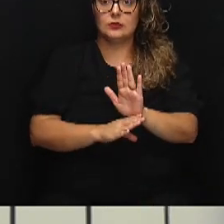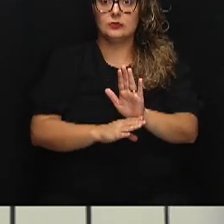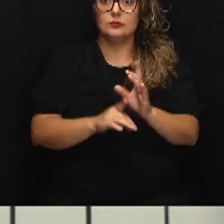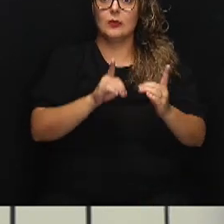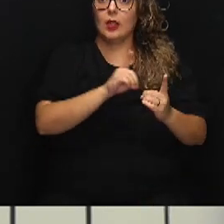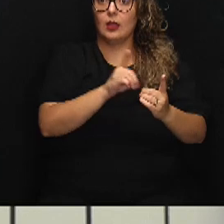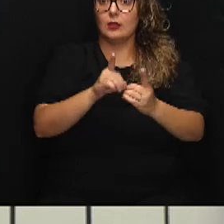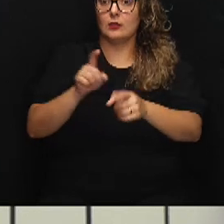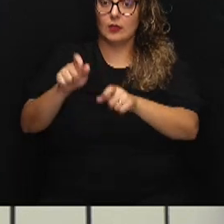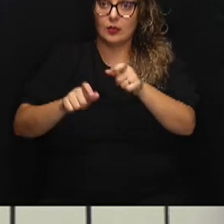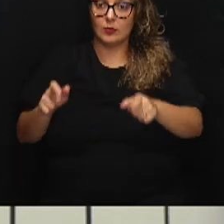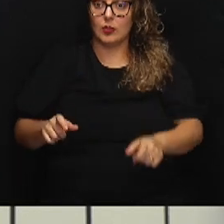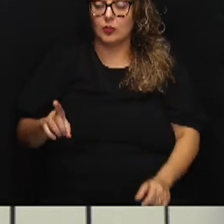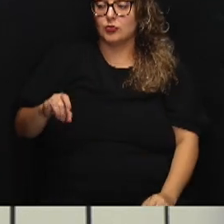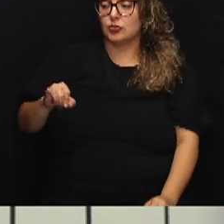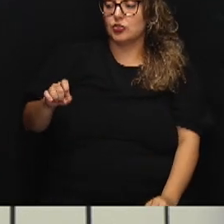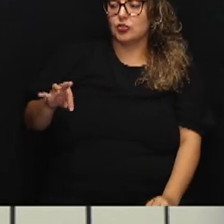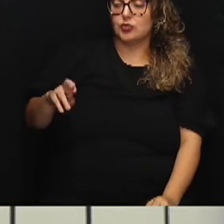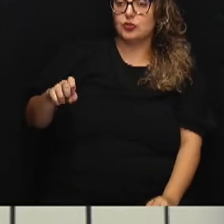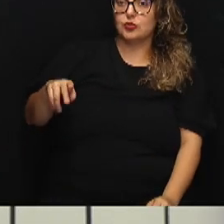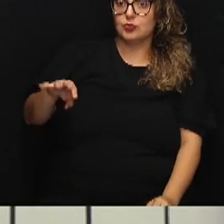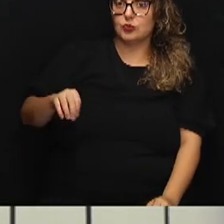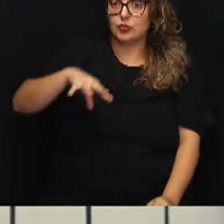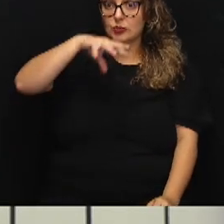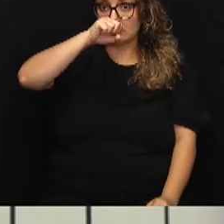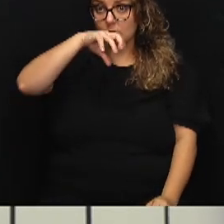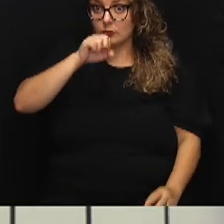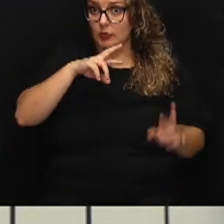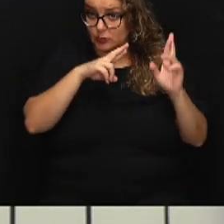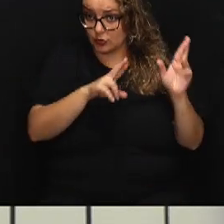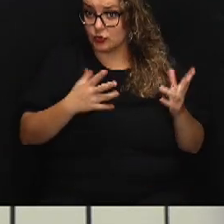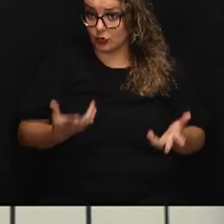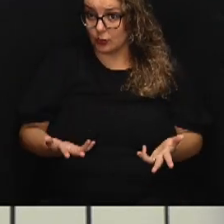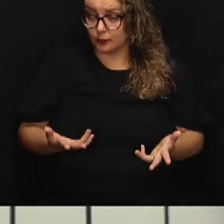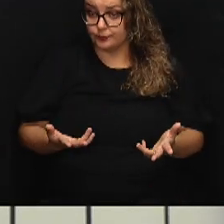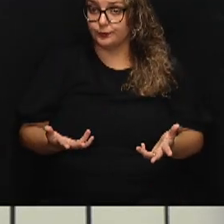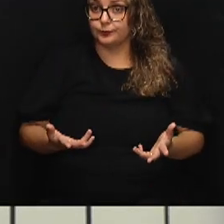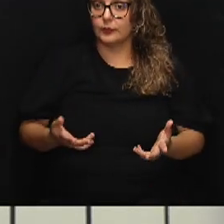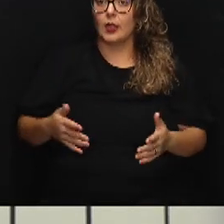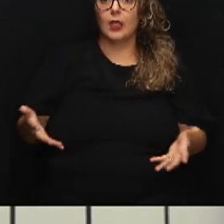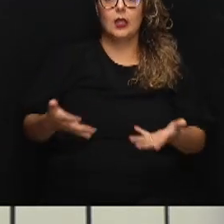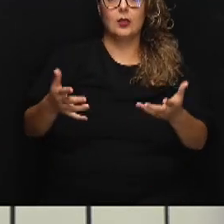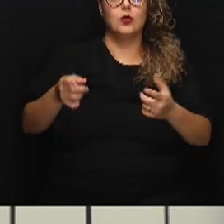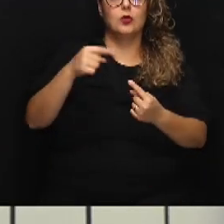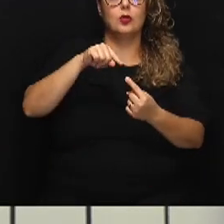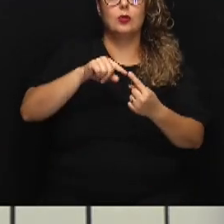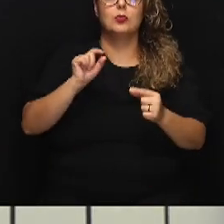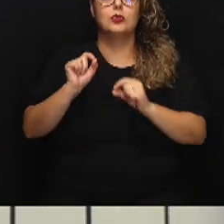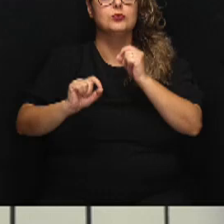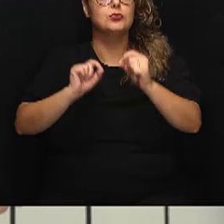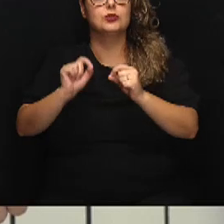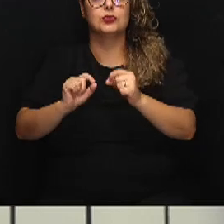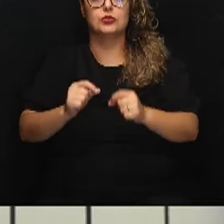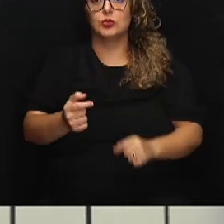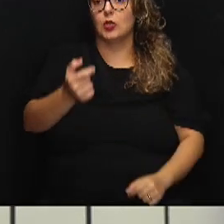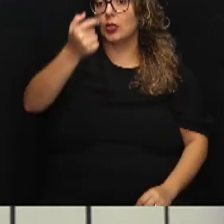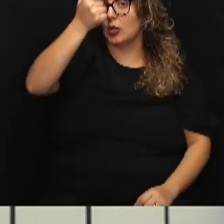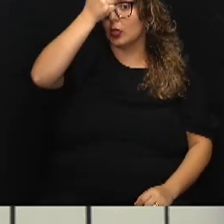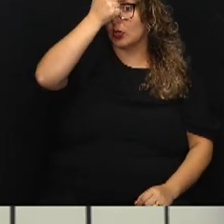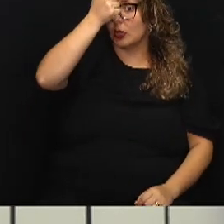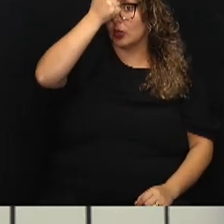a pessoas com distúrbios respiratórios do sono. A iniciativa tem como objetivo promover a